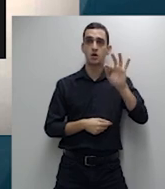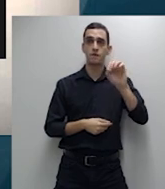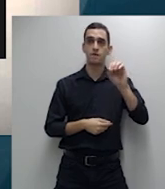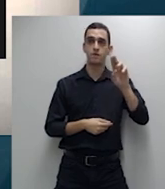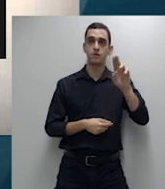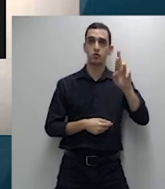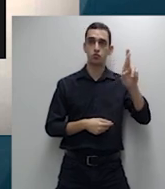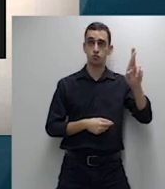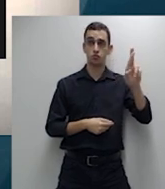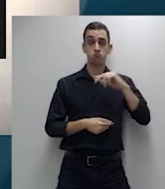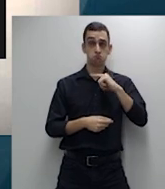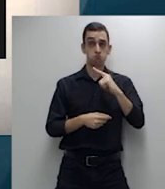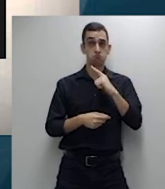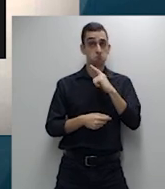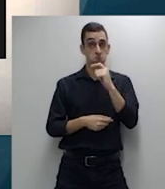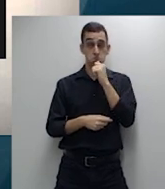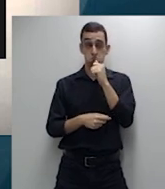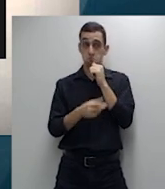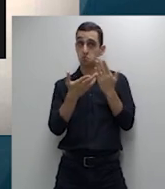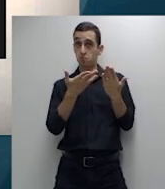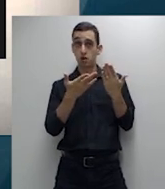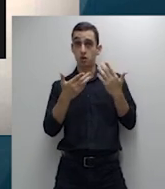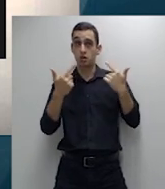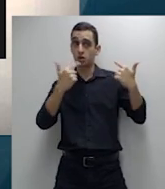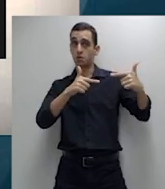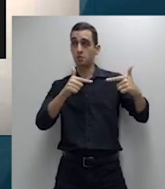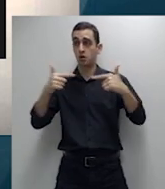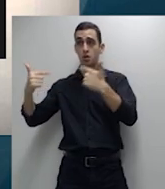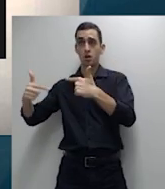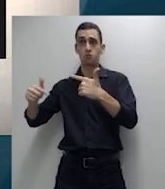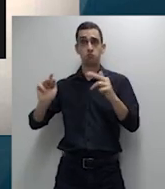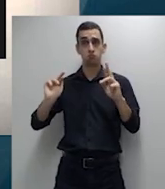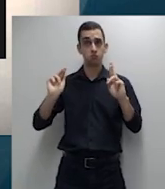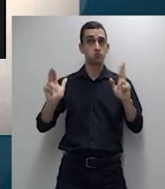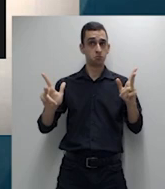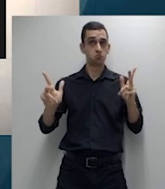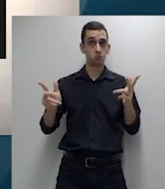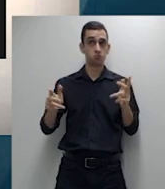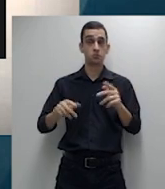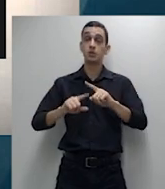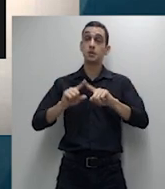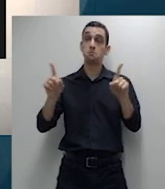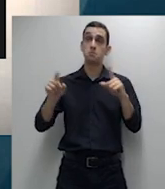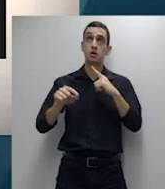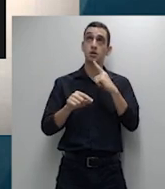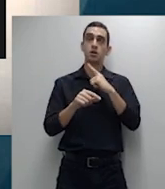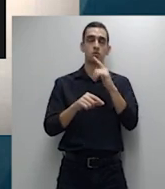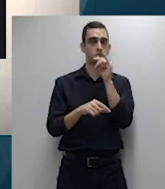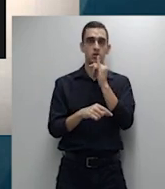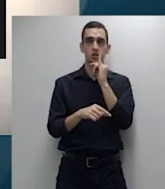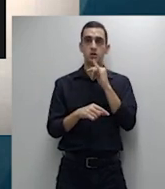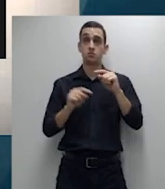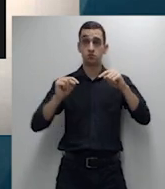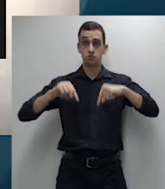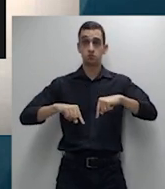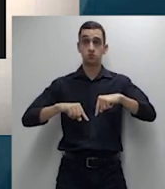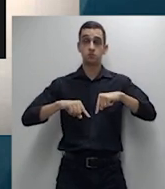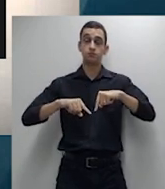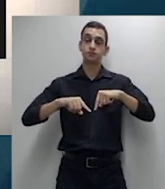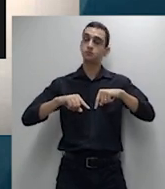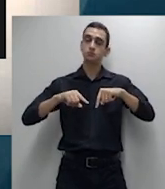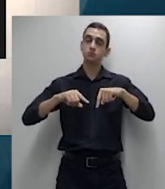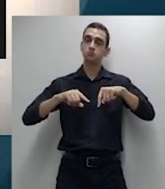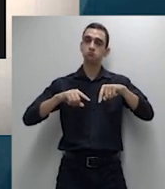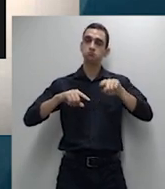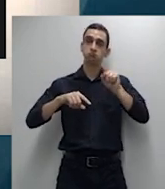mas o fato é a mensagem de um setor do Carrefour em São Paulo a ponta